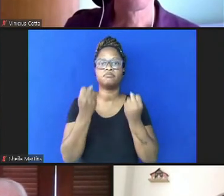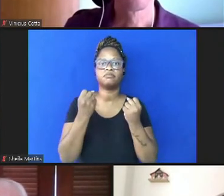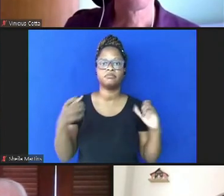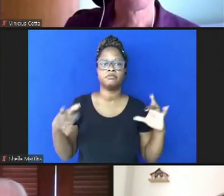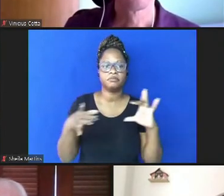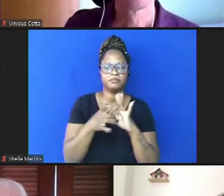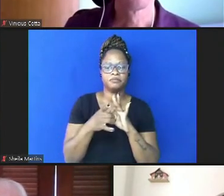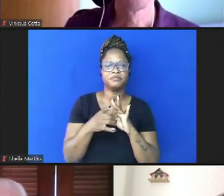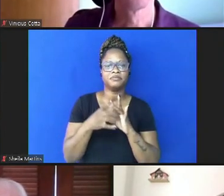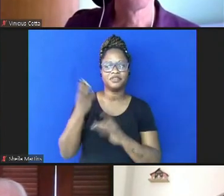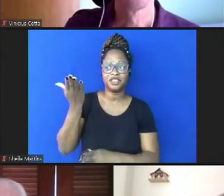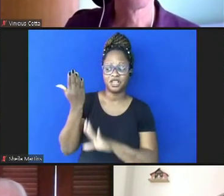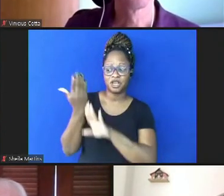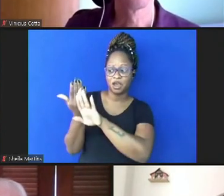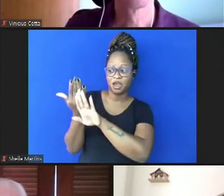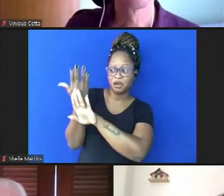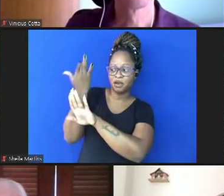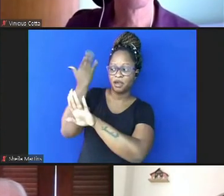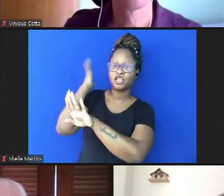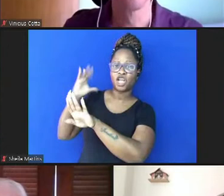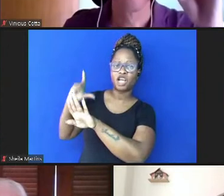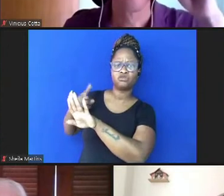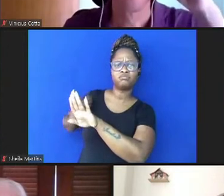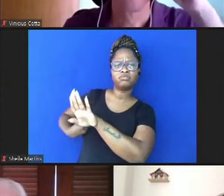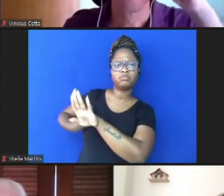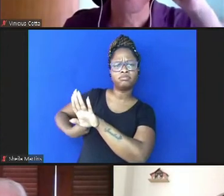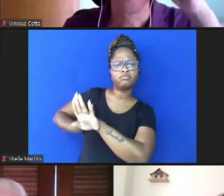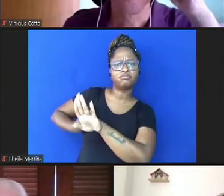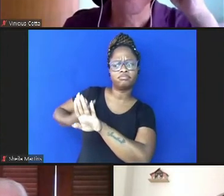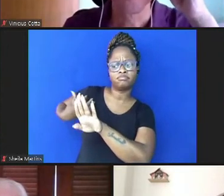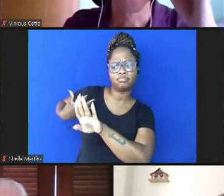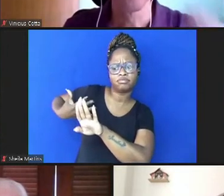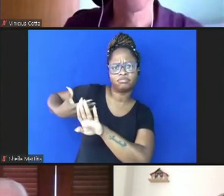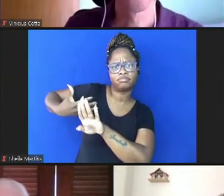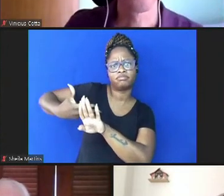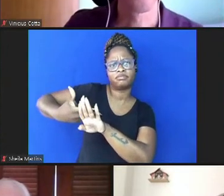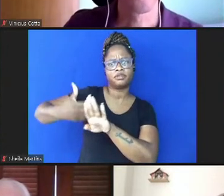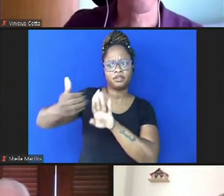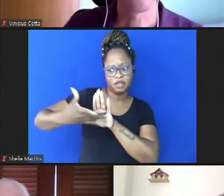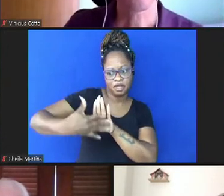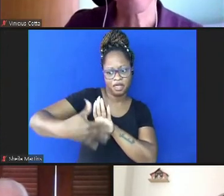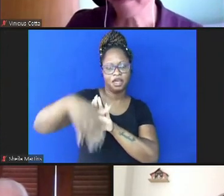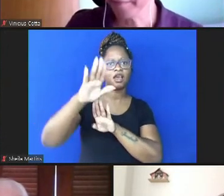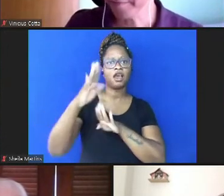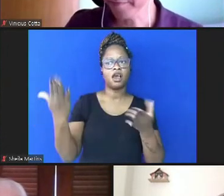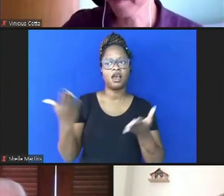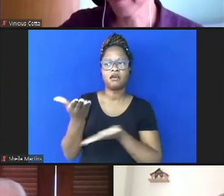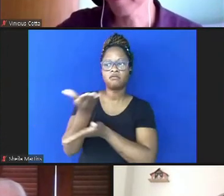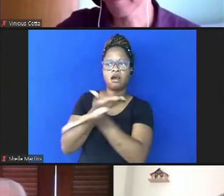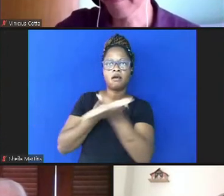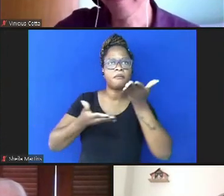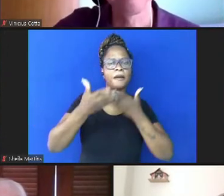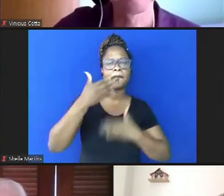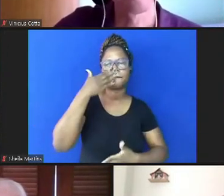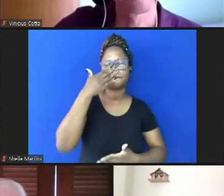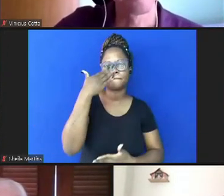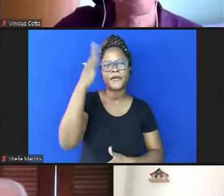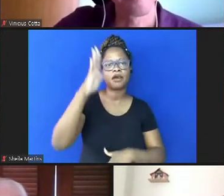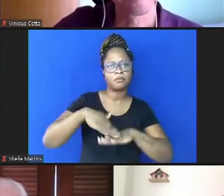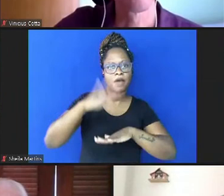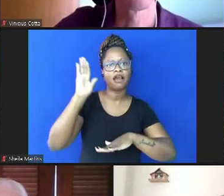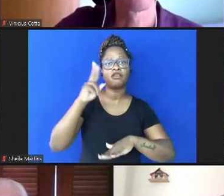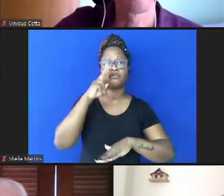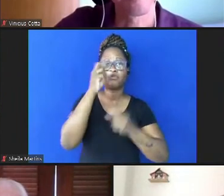já tínhamos por meio de cooperações de grupos específicos, mas institucionalizar essas cooperações de uma forma mais sólida,